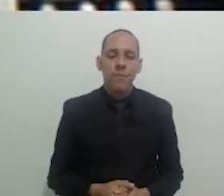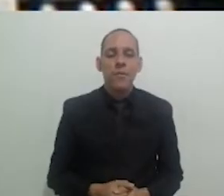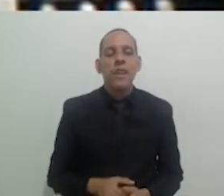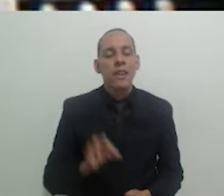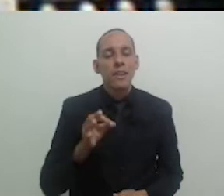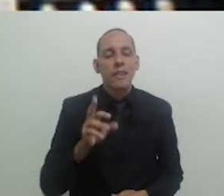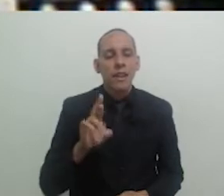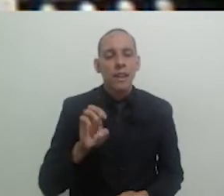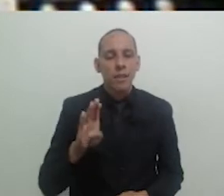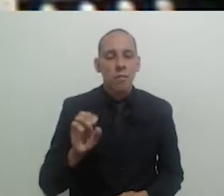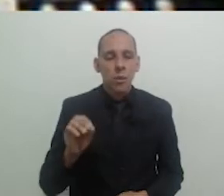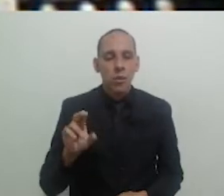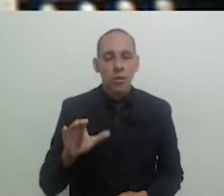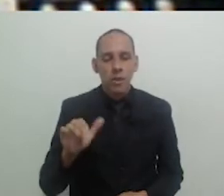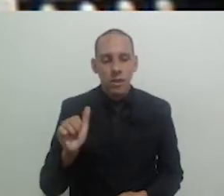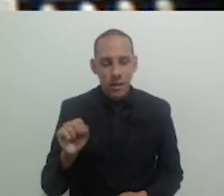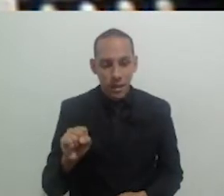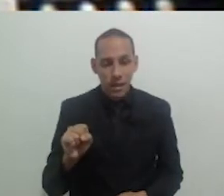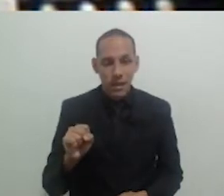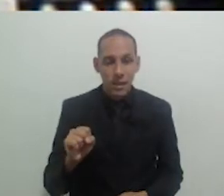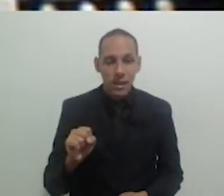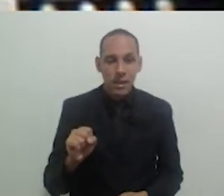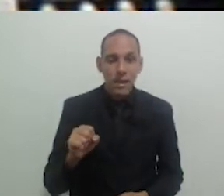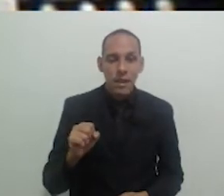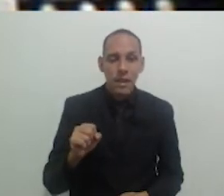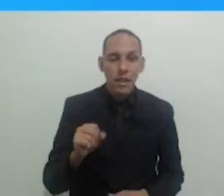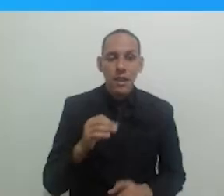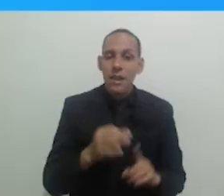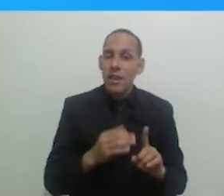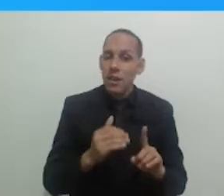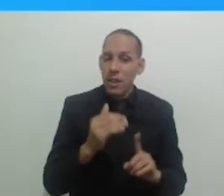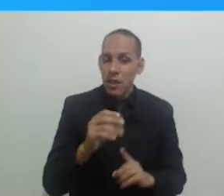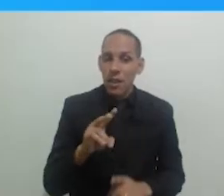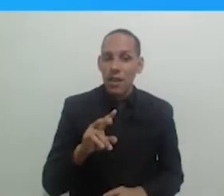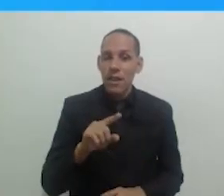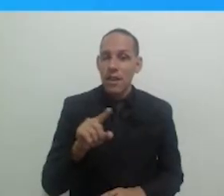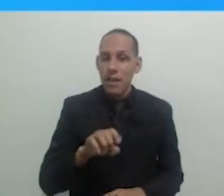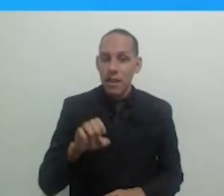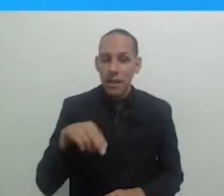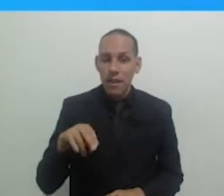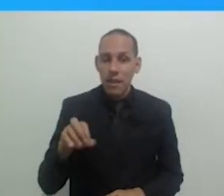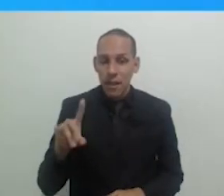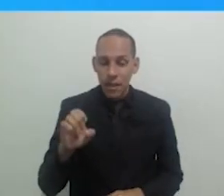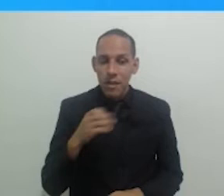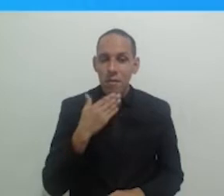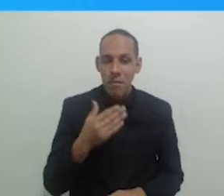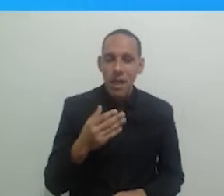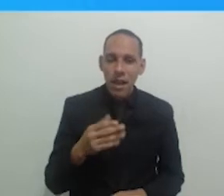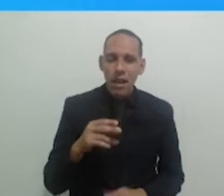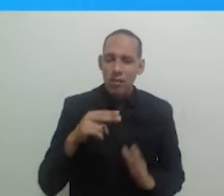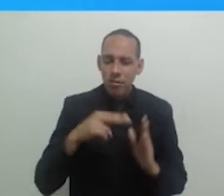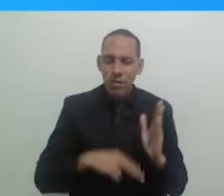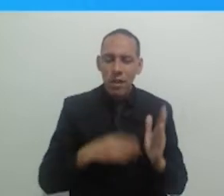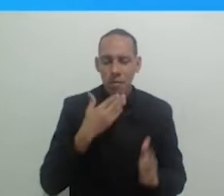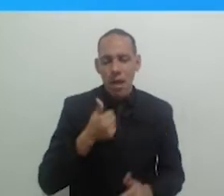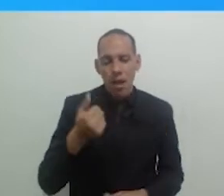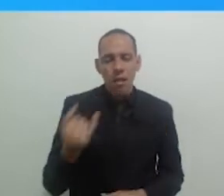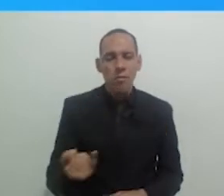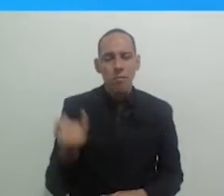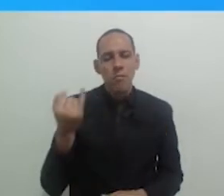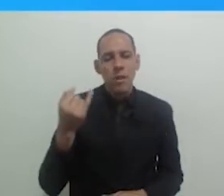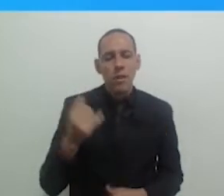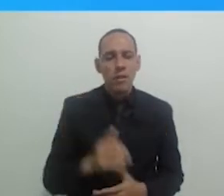Zeneide, pede, continua pedindo. Mas é bom pedir vista para dar uma olhada, é importante. Sem dúvida. Sim, sim. Então,